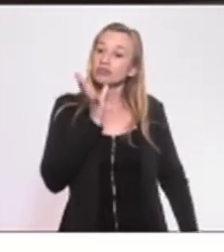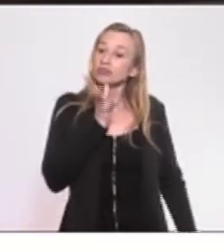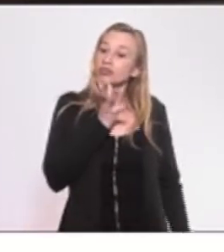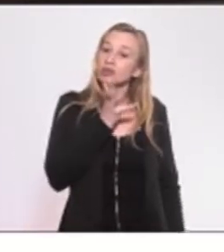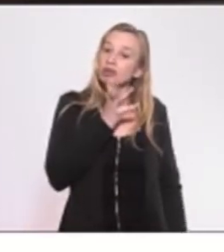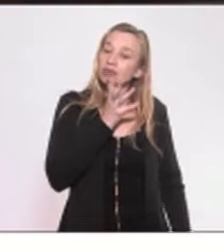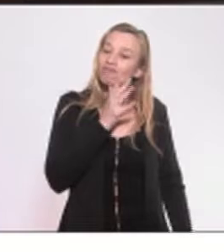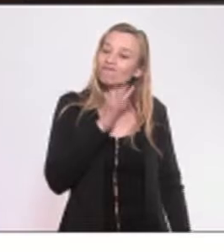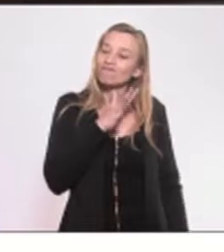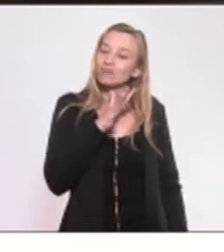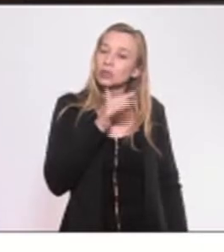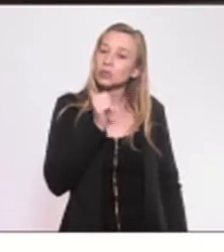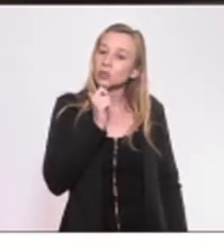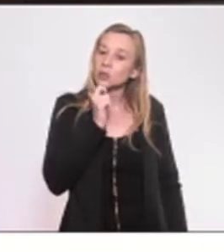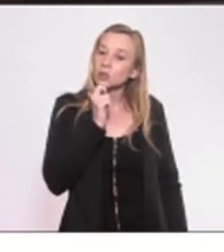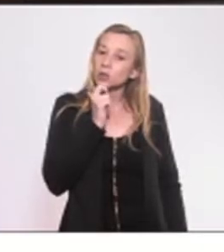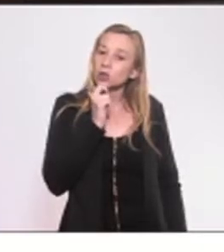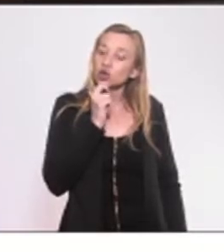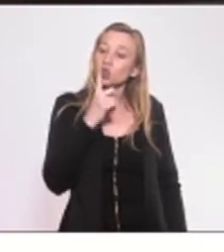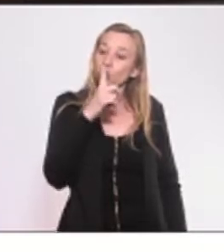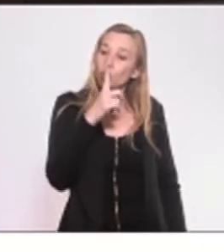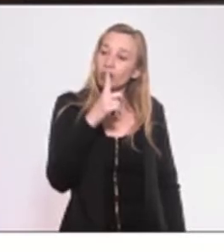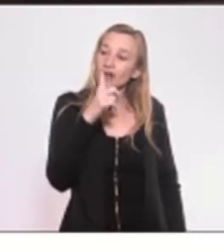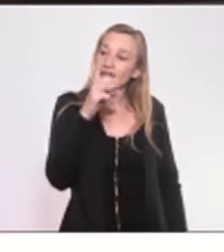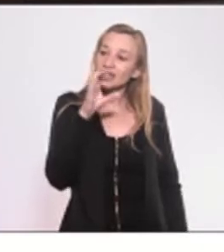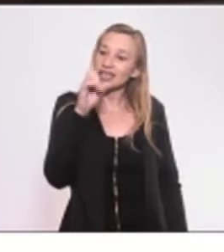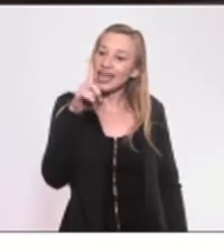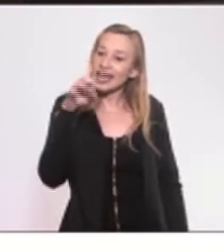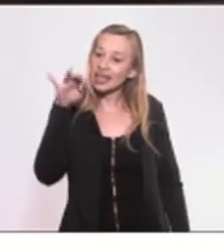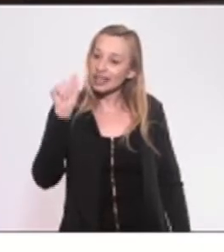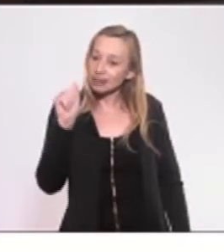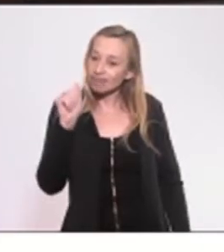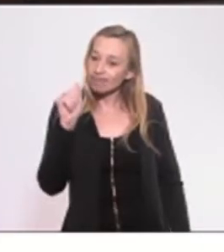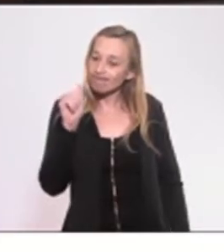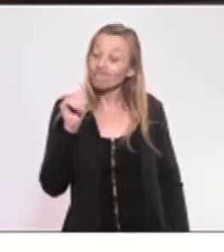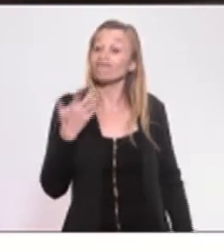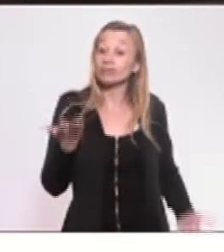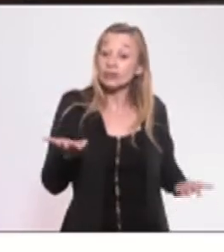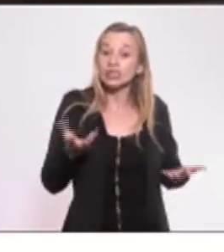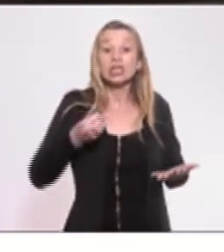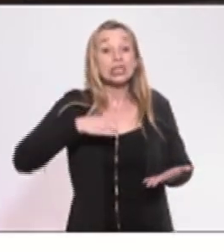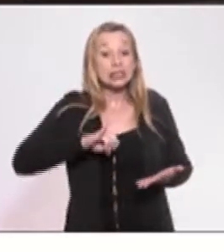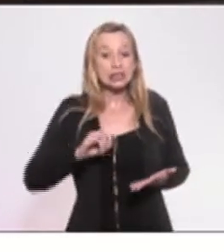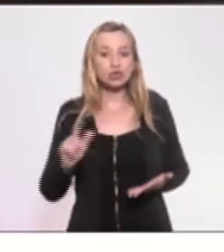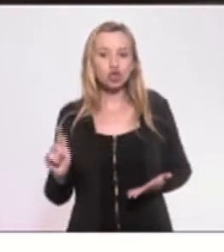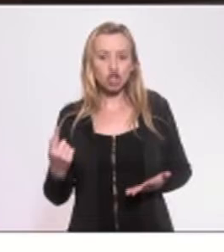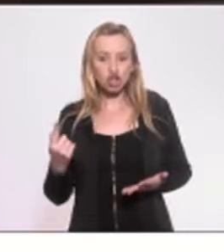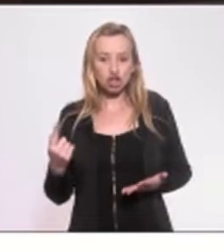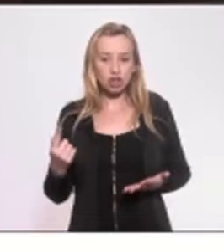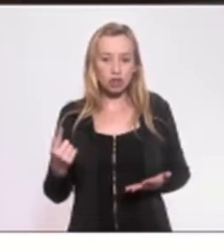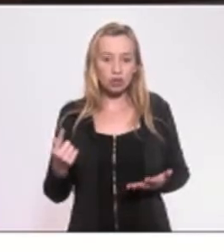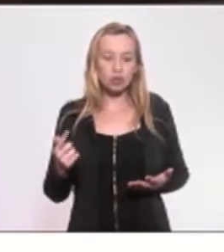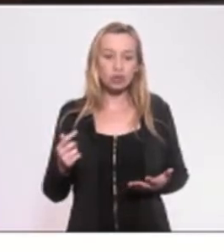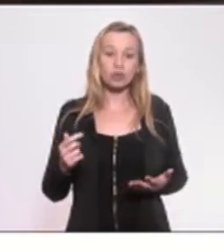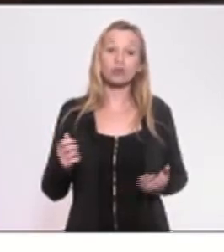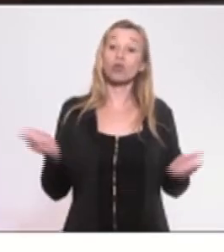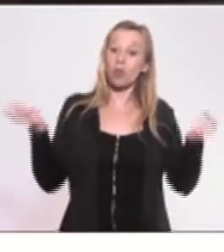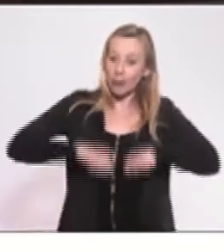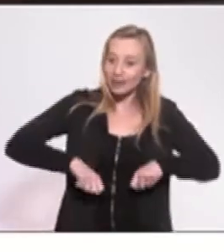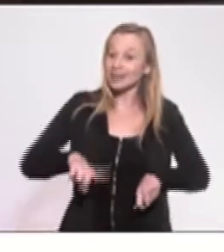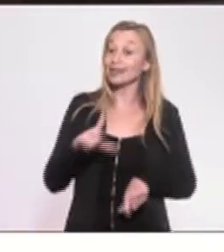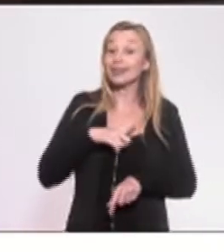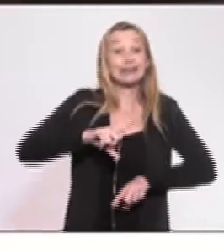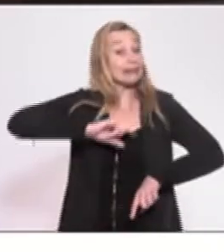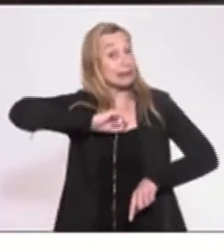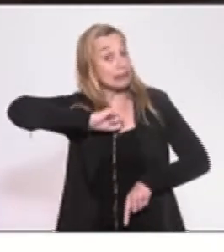mínimo, uma década, no mínimo, se os gestores forem competentes.